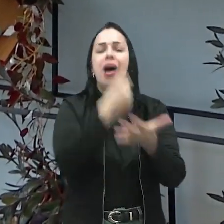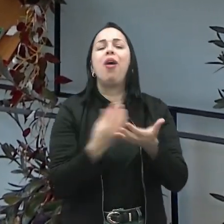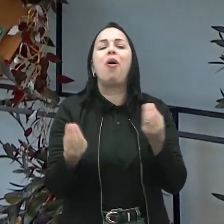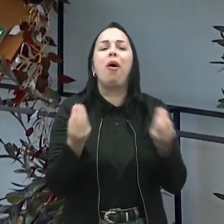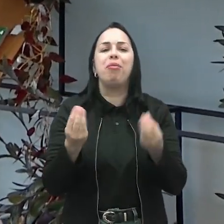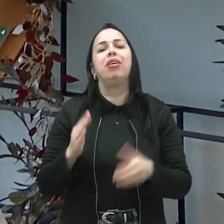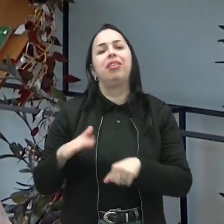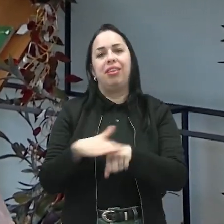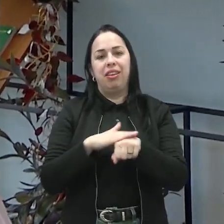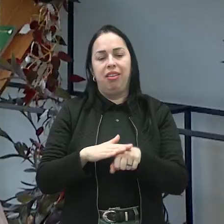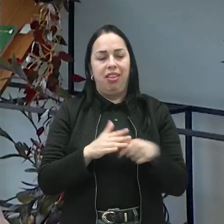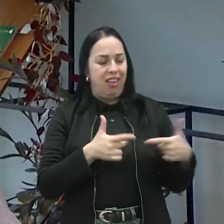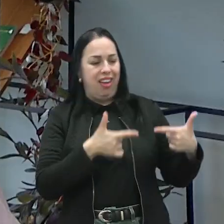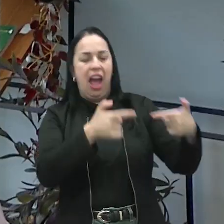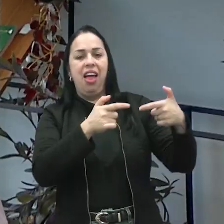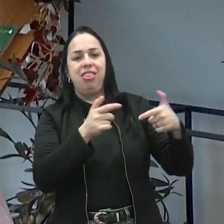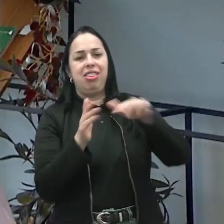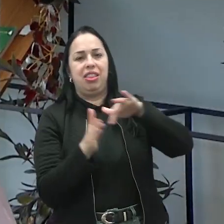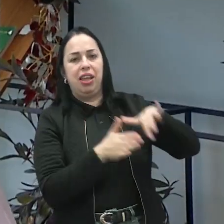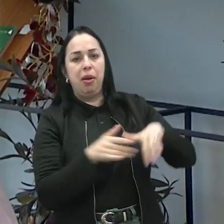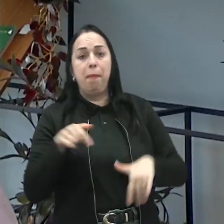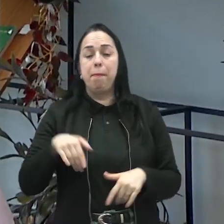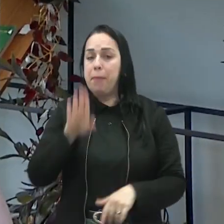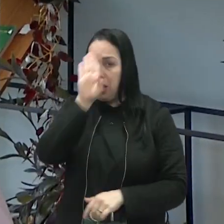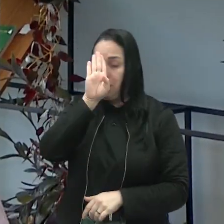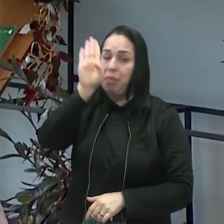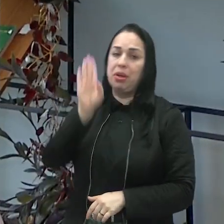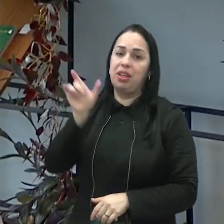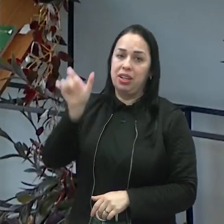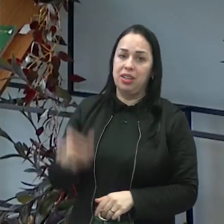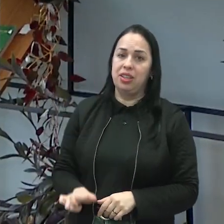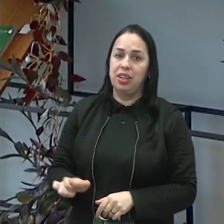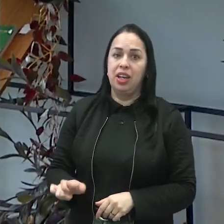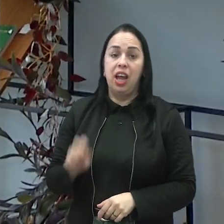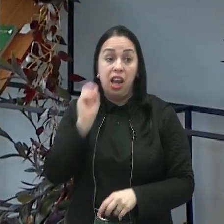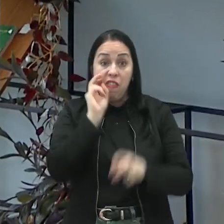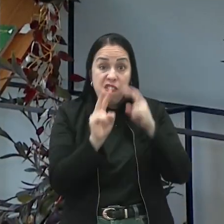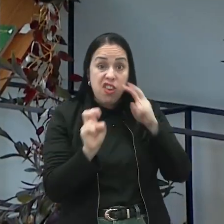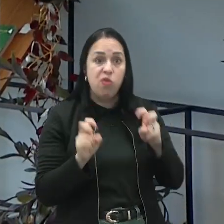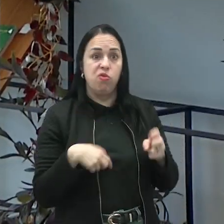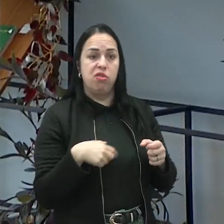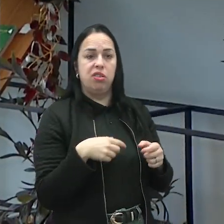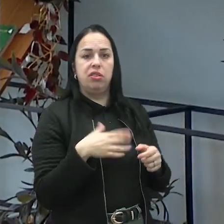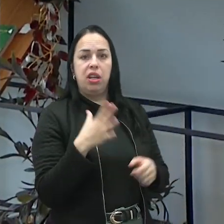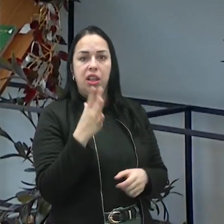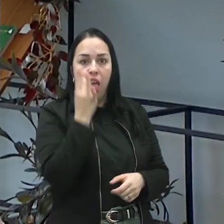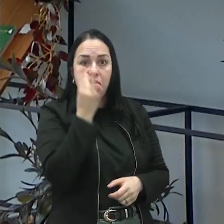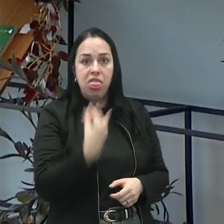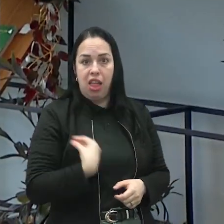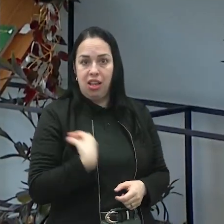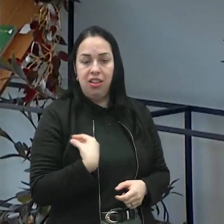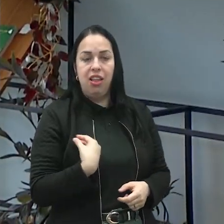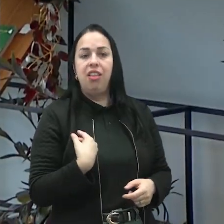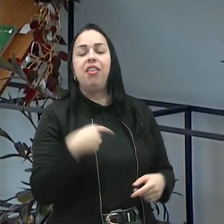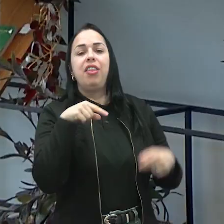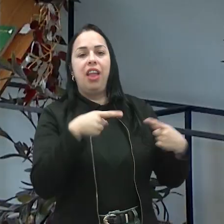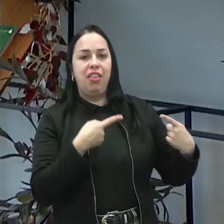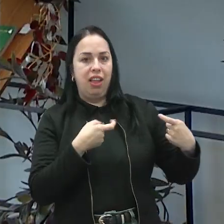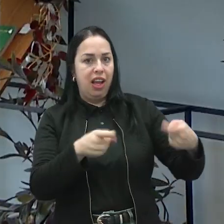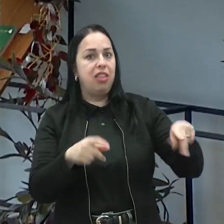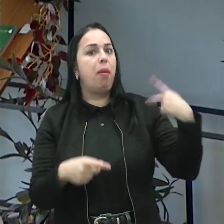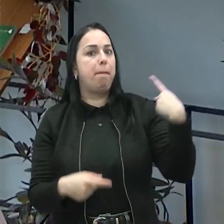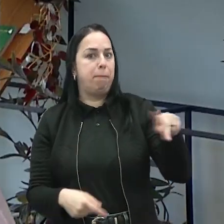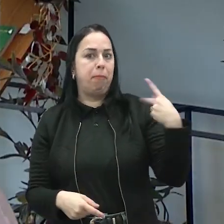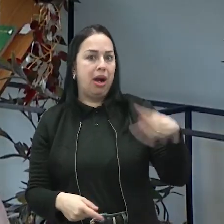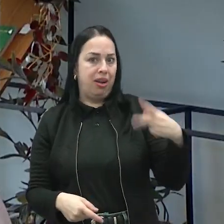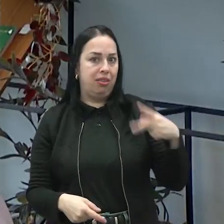nas negociações, e não nas guerras, Principalmente sendo um homem que viu boa parte, do que foi a